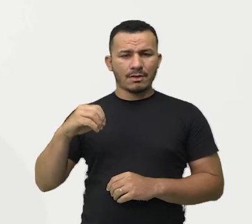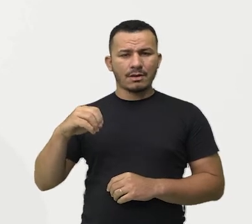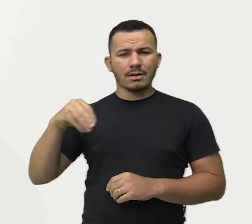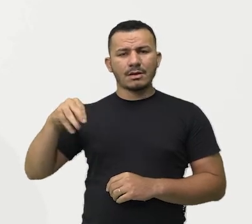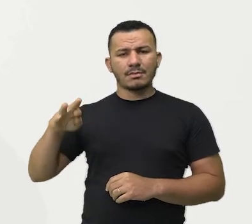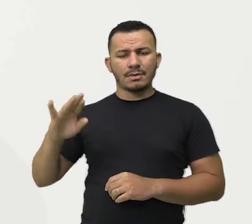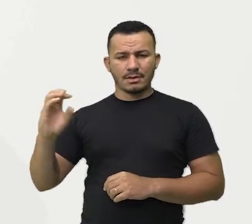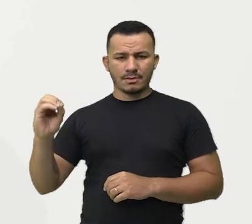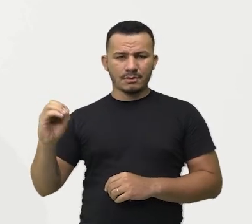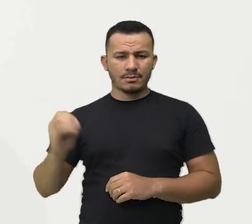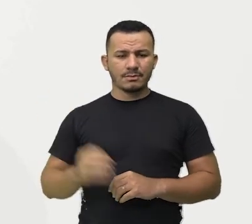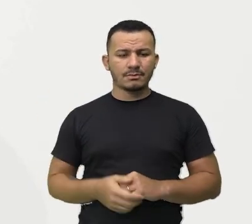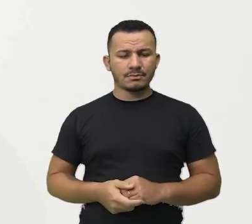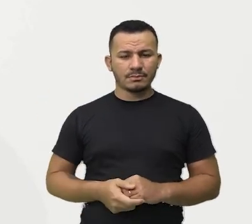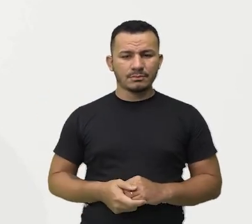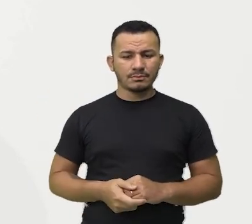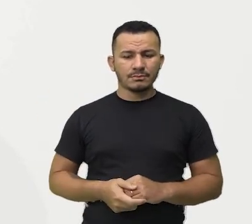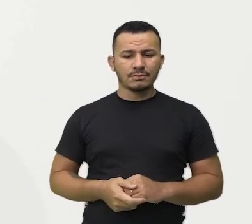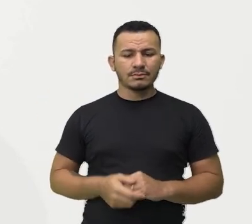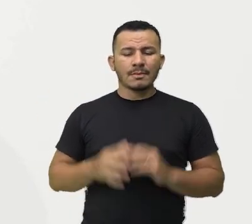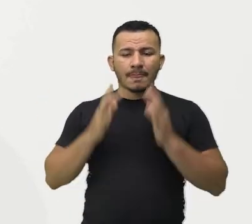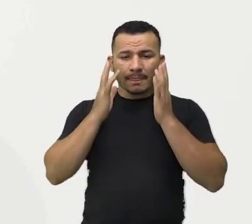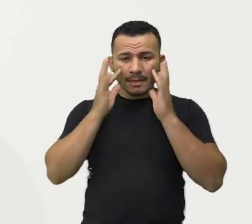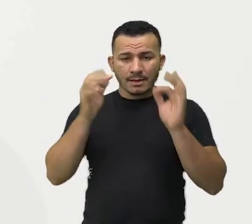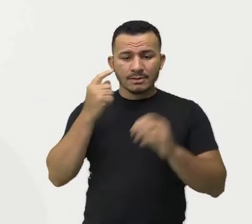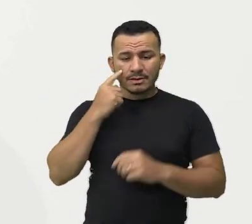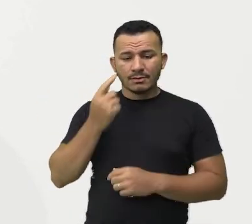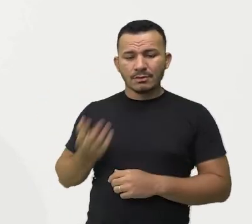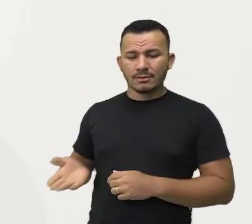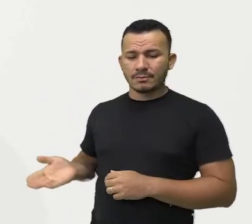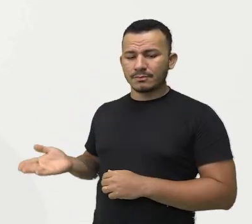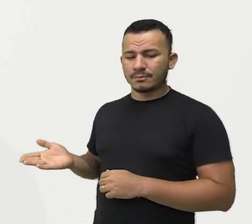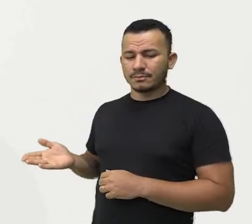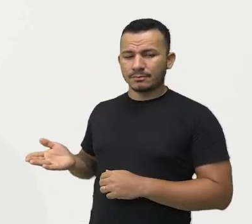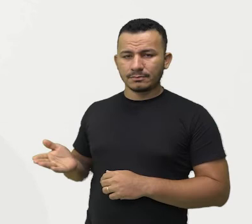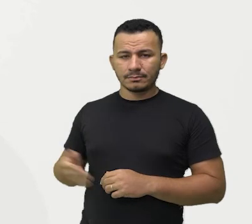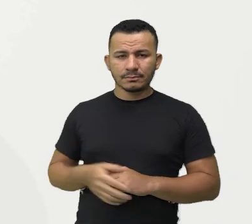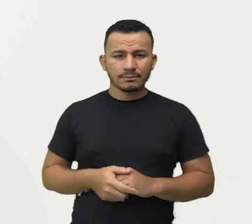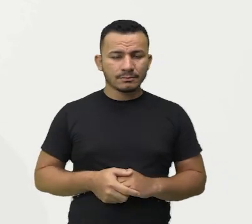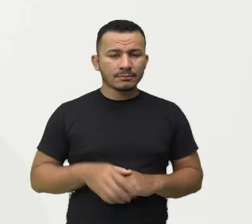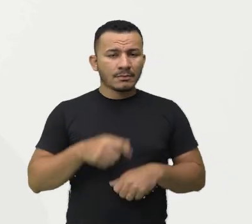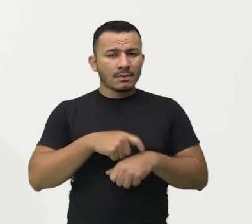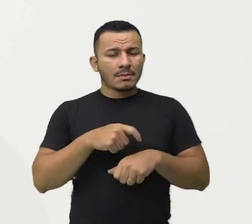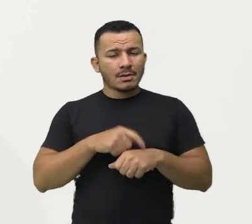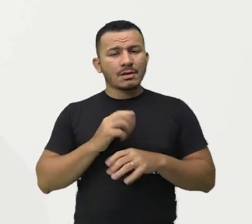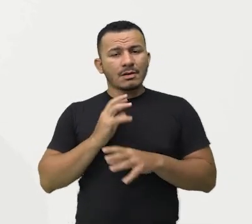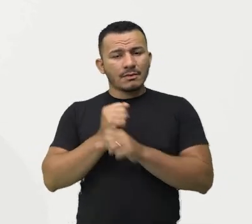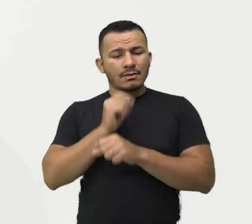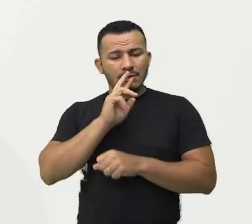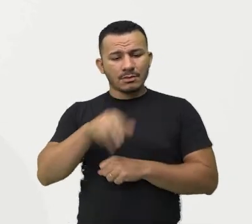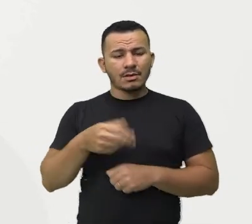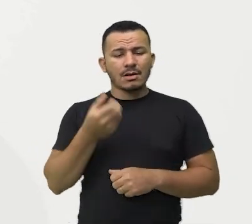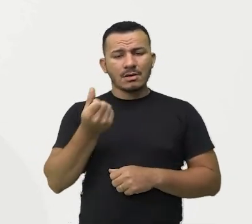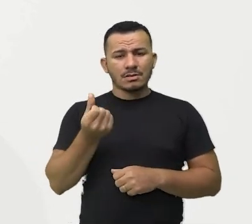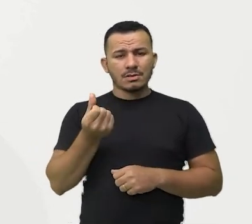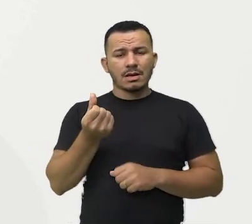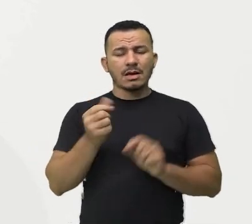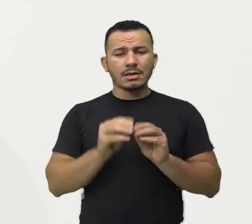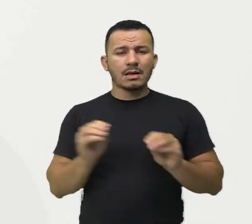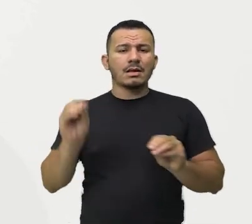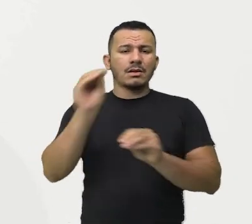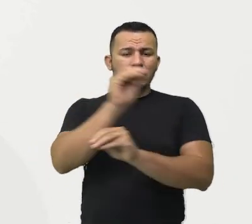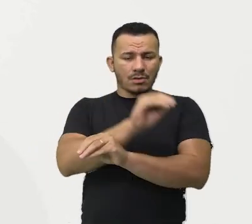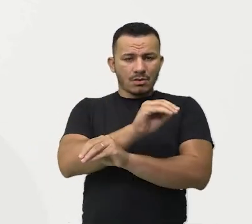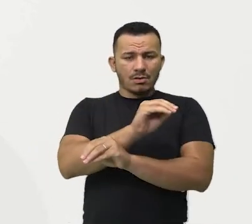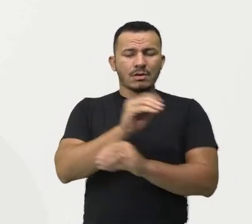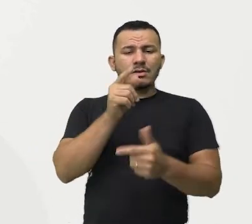a 90 metros. Só tem que ficar esperto bem aqui, pessoal, na equação, quando você for resolver que esse